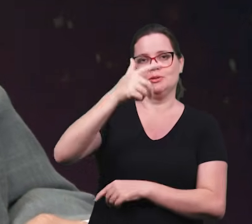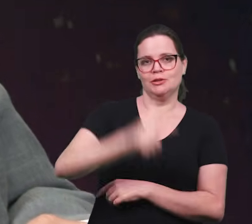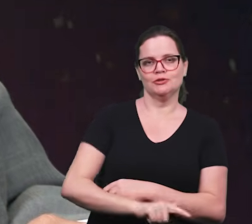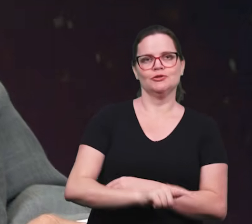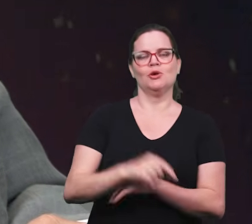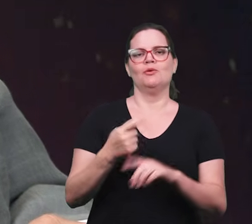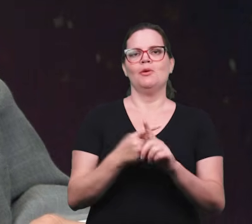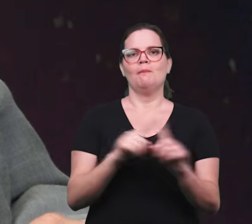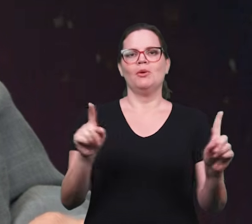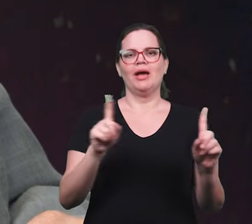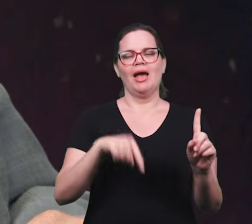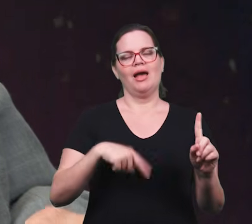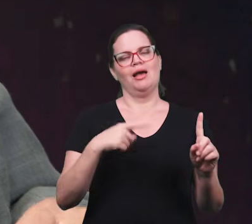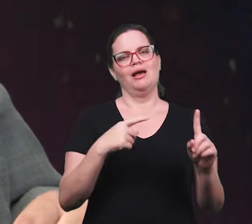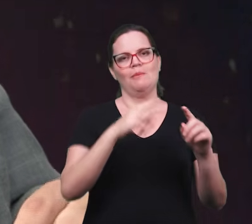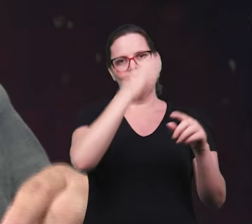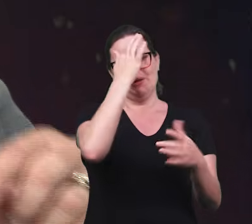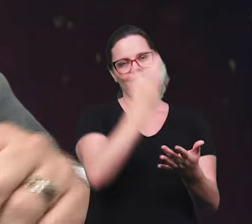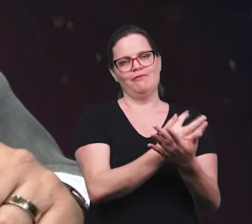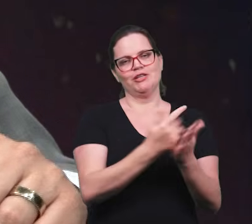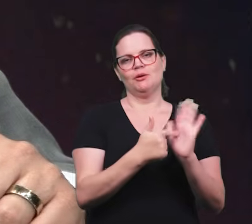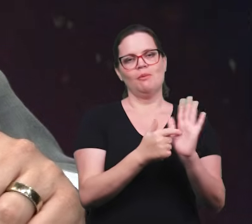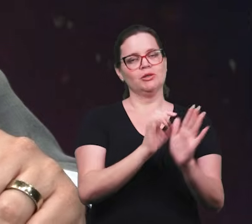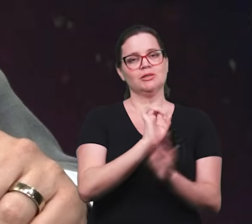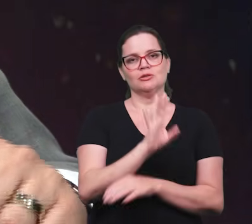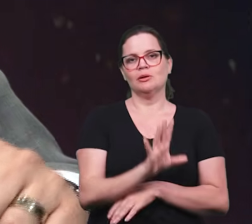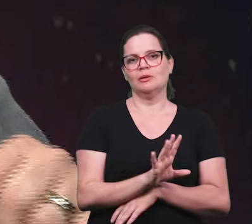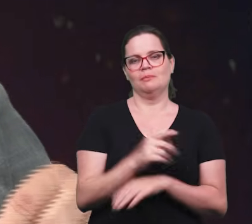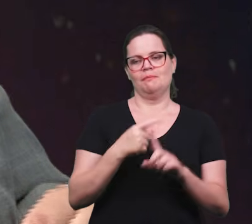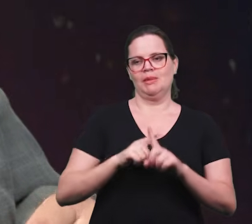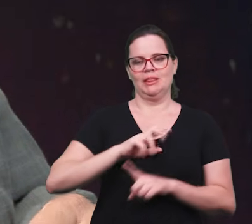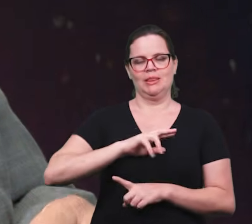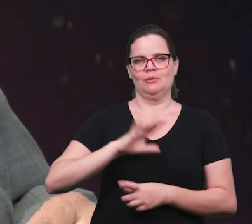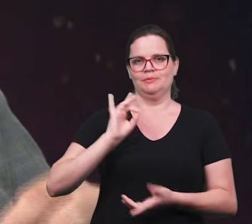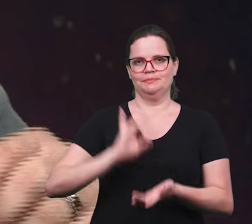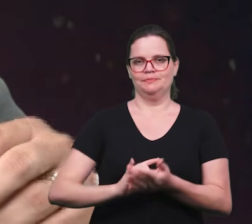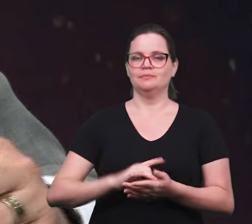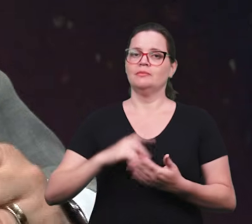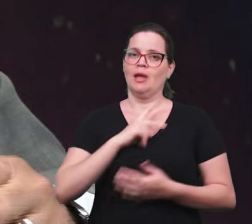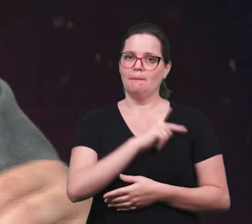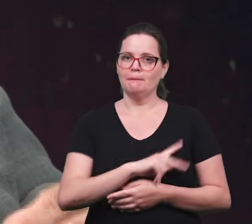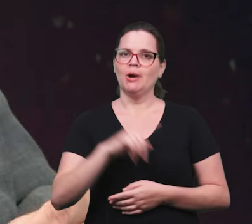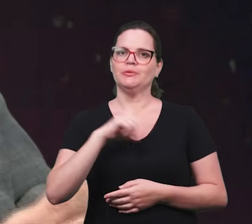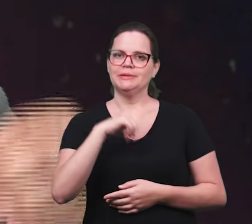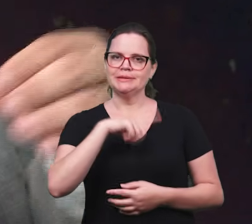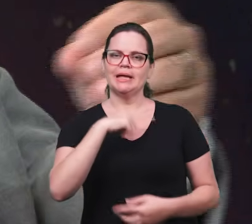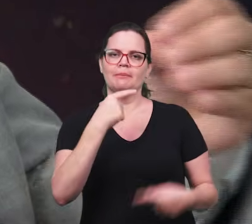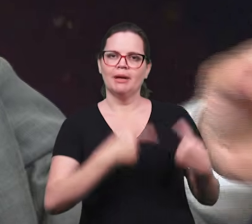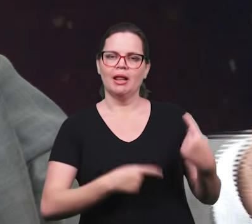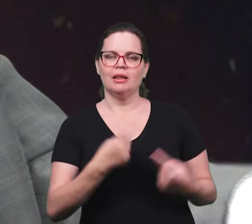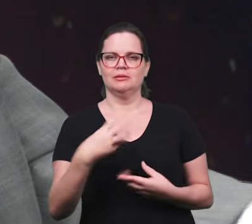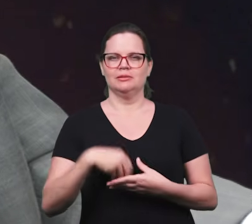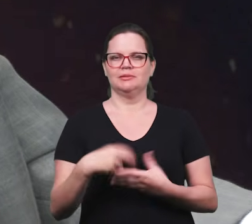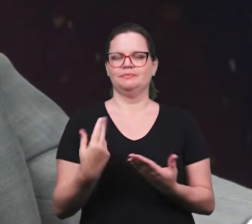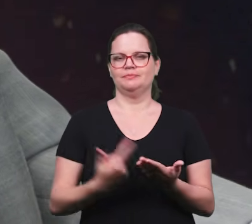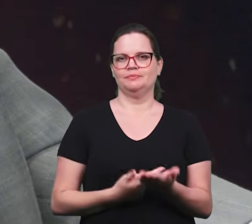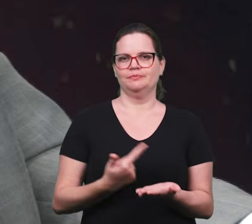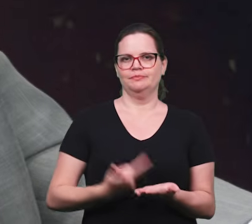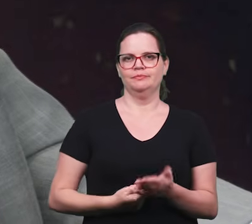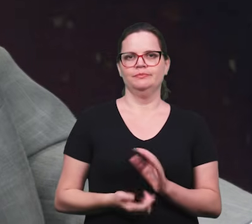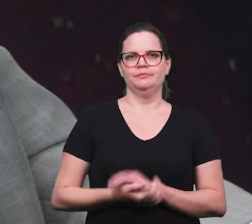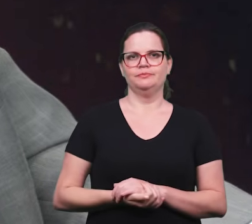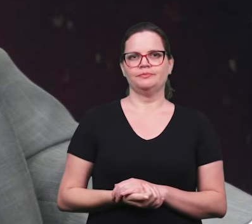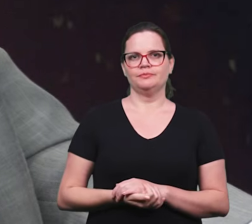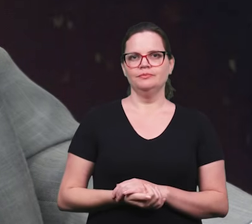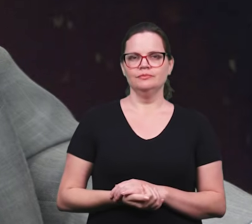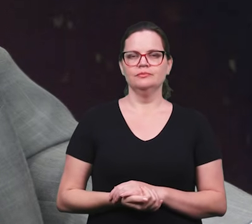Espírito na nossa vida. Então, e Paulo traz esse embate, o Senhor vai trazer esse embate na carta, com Paulo